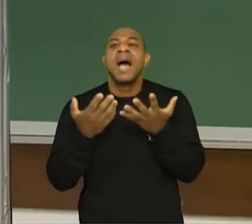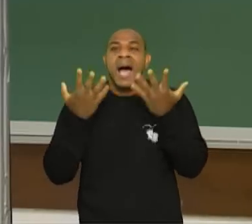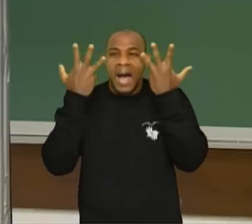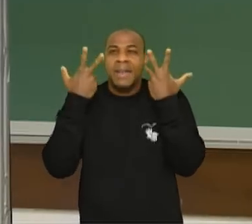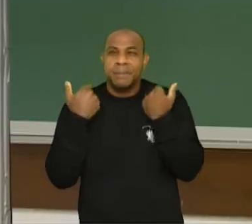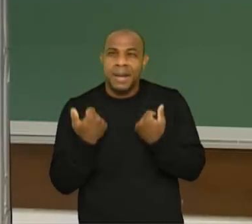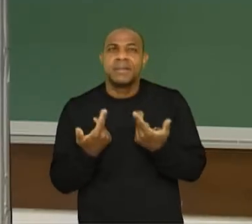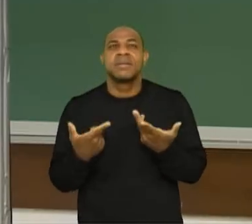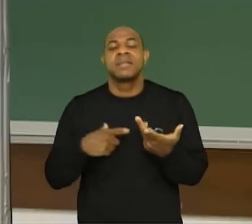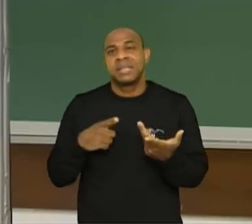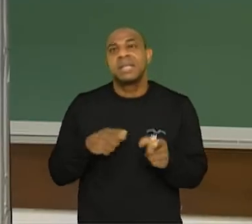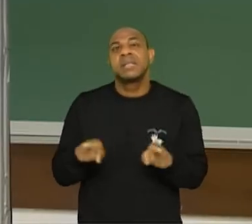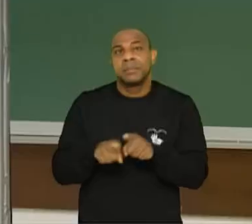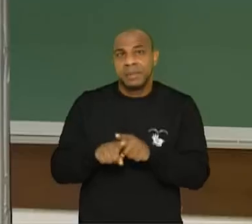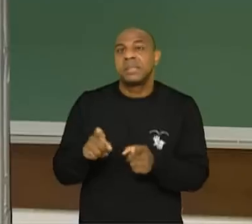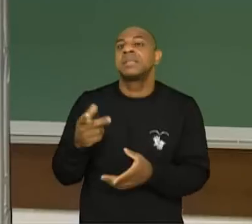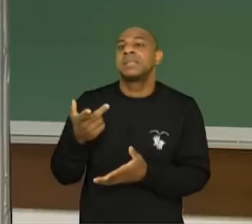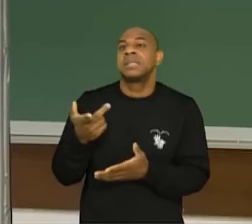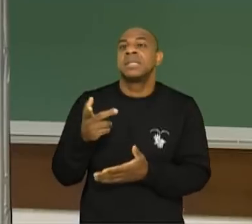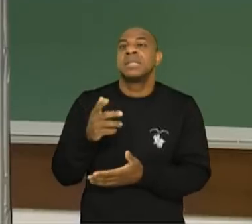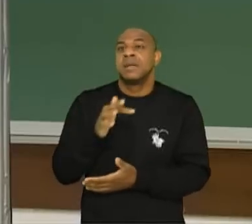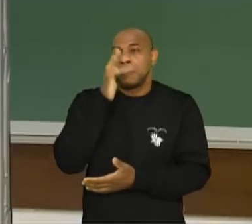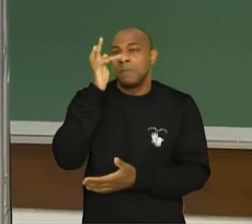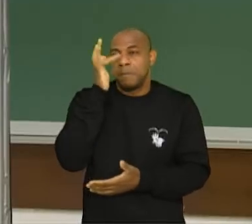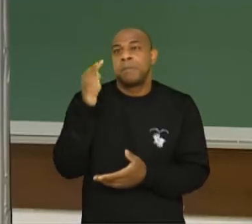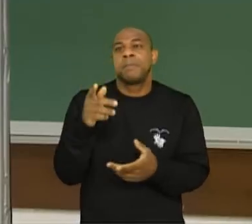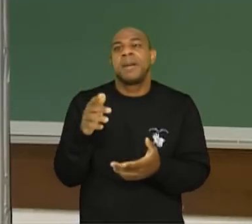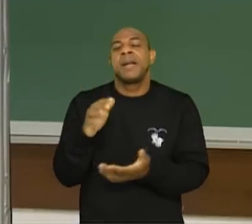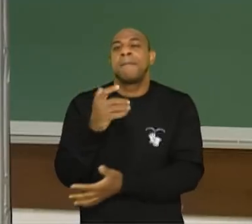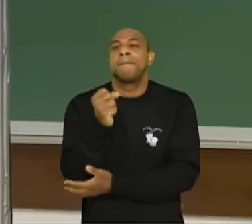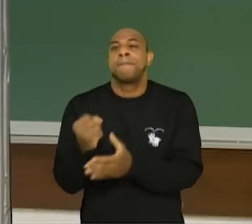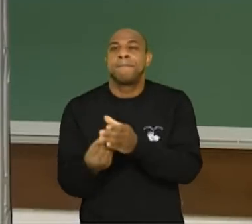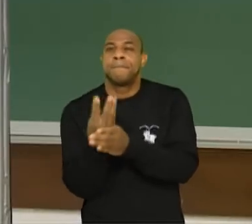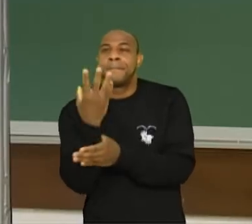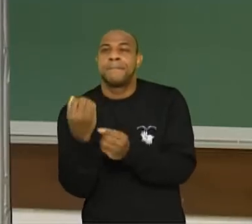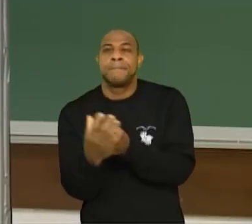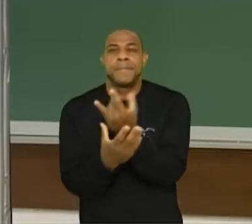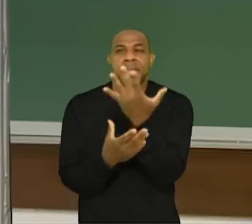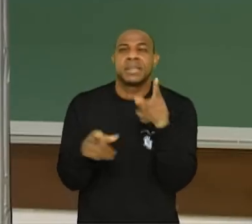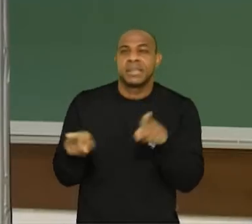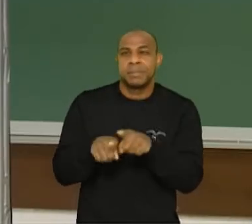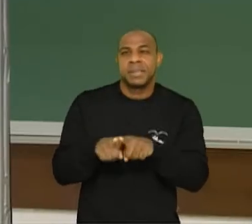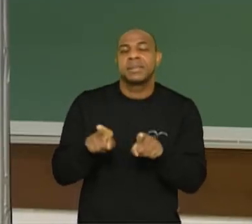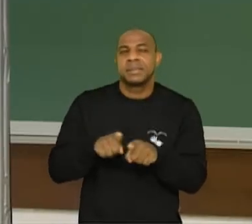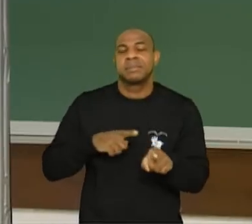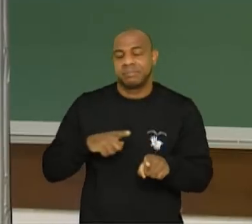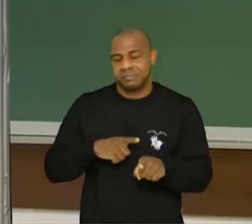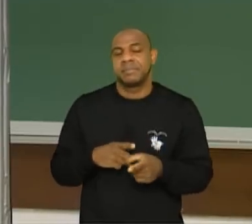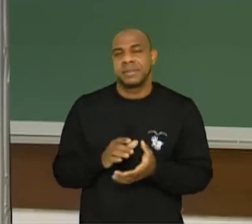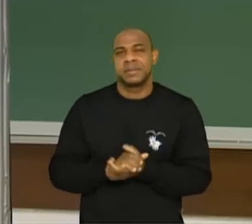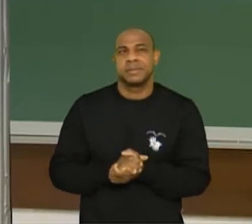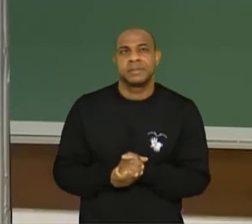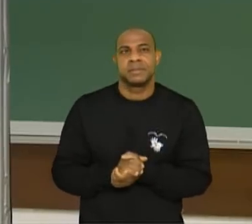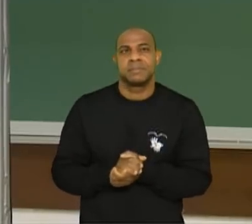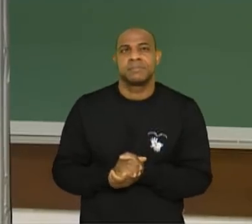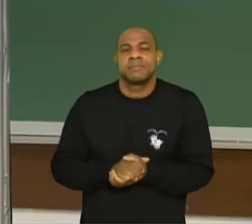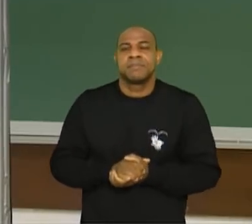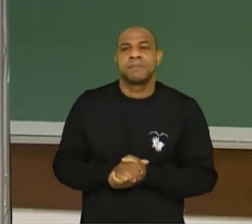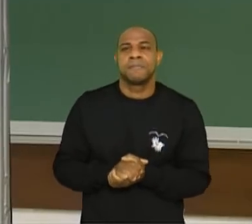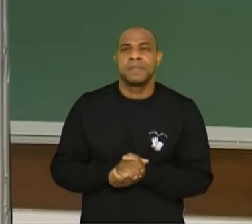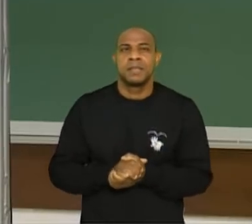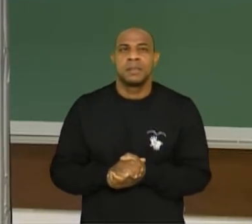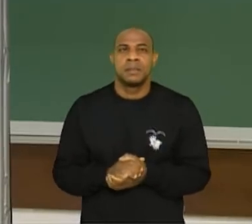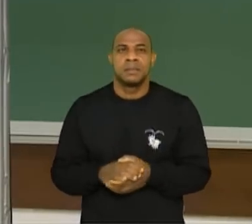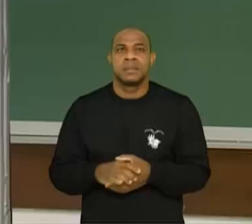existem sistemas vegetais, né? Também, né? Que eles, em conjunto, eles vão desempenhando as funções